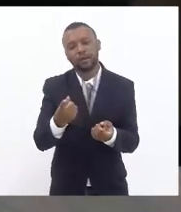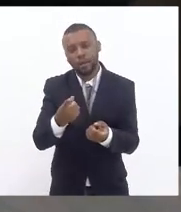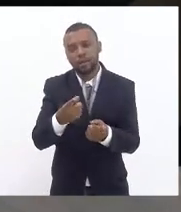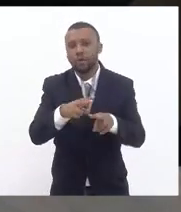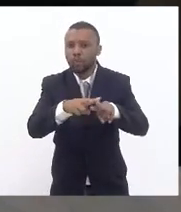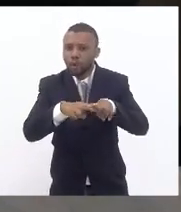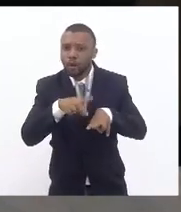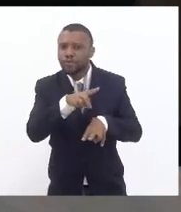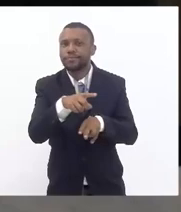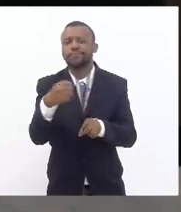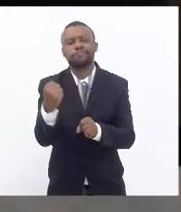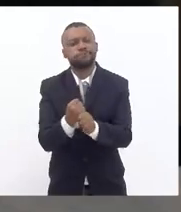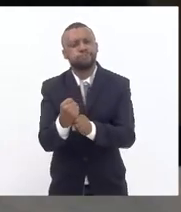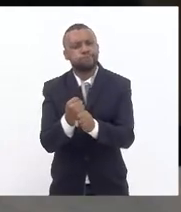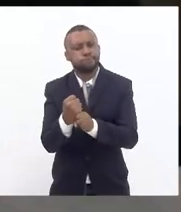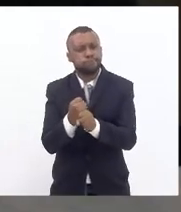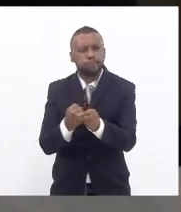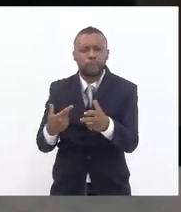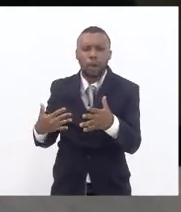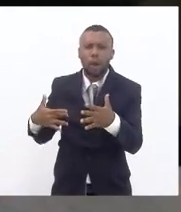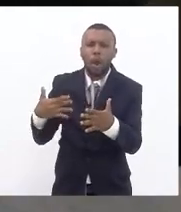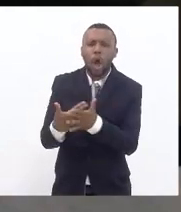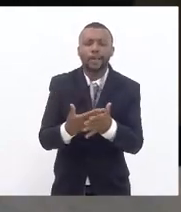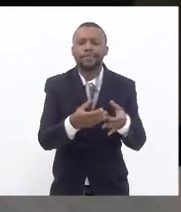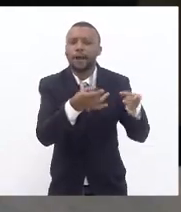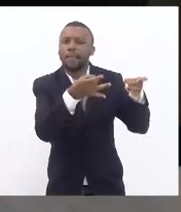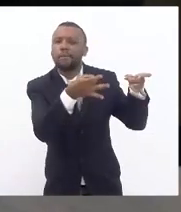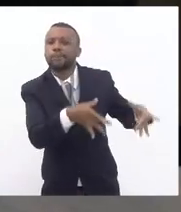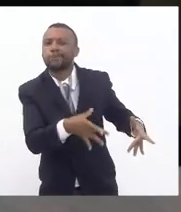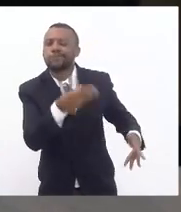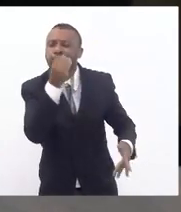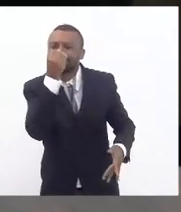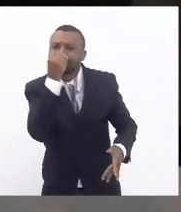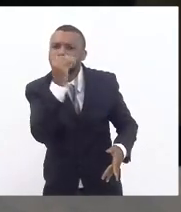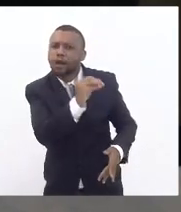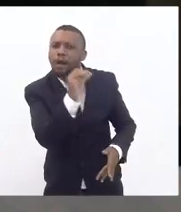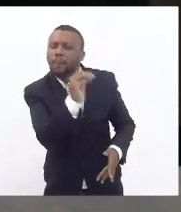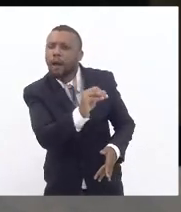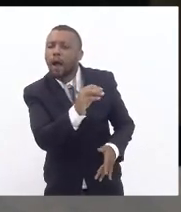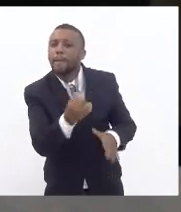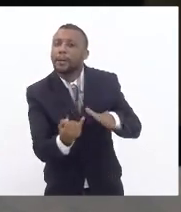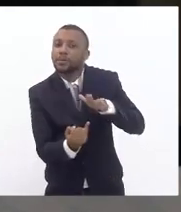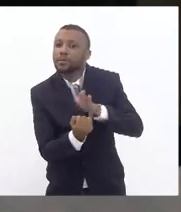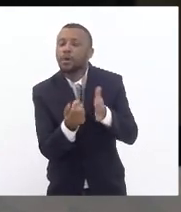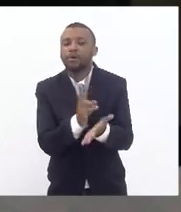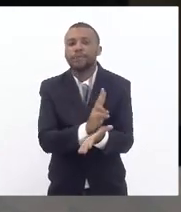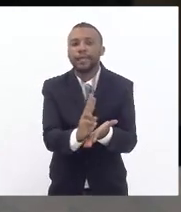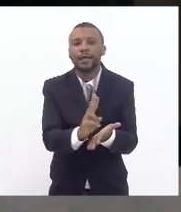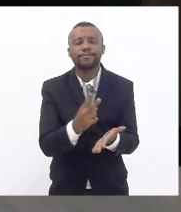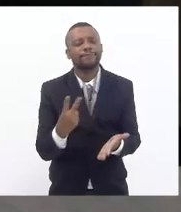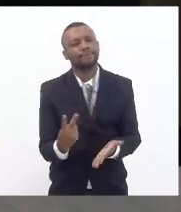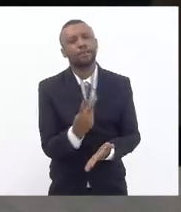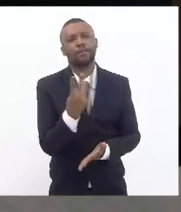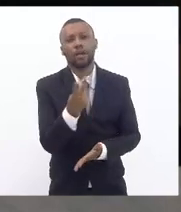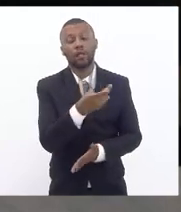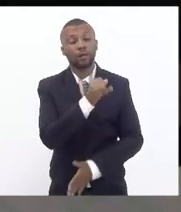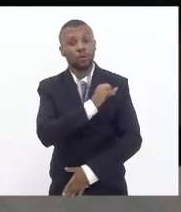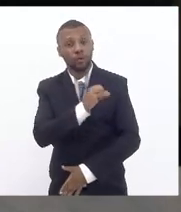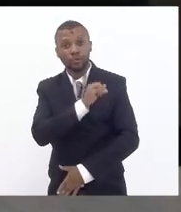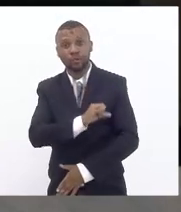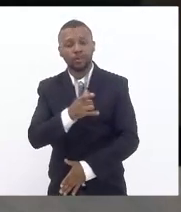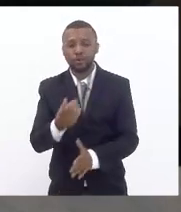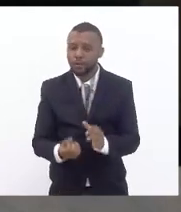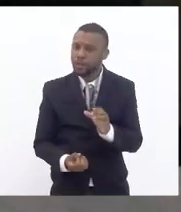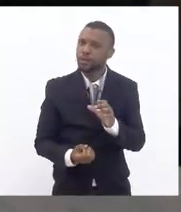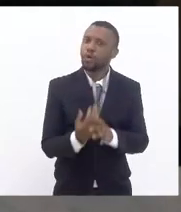abandono, de descompromisso e de desprezo a uma instituição universitária valorosíssima que o Rio de Janeiro inventou, mas não quis manter.